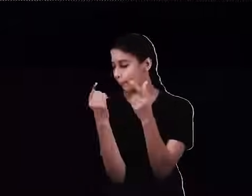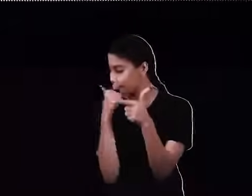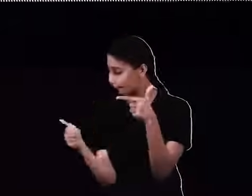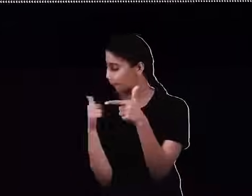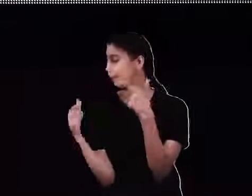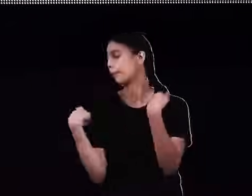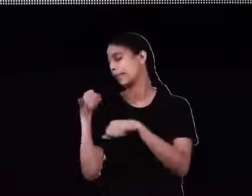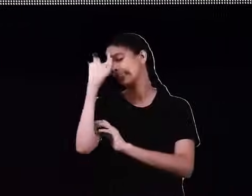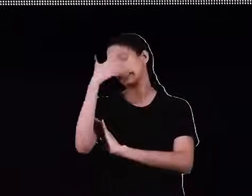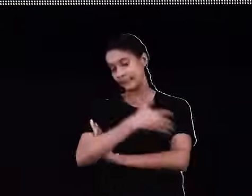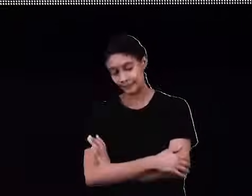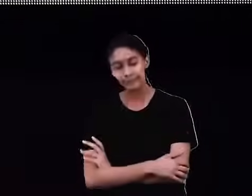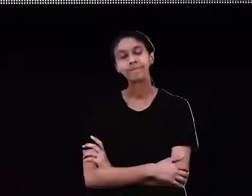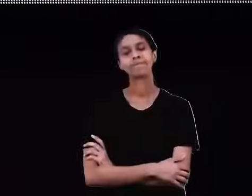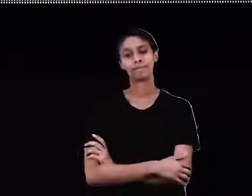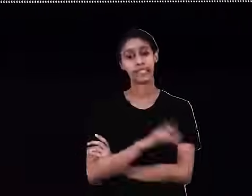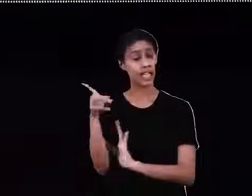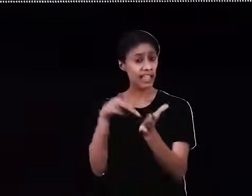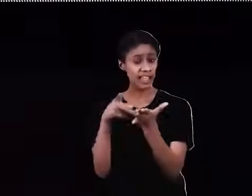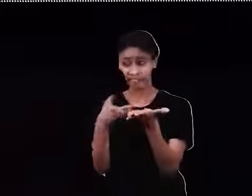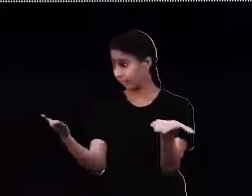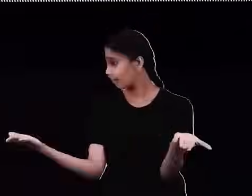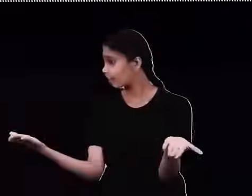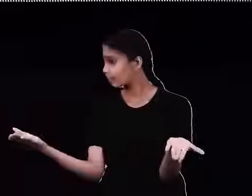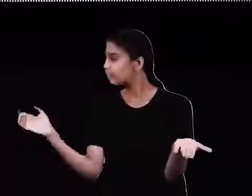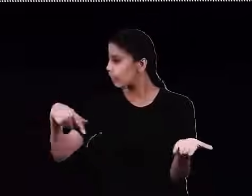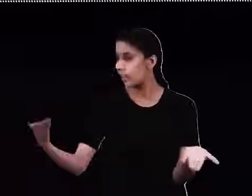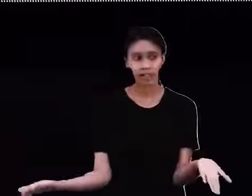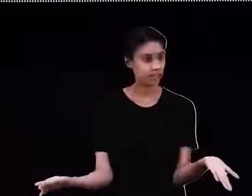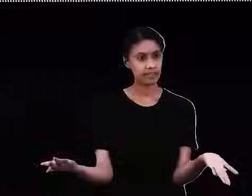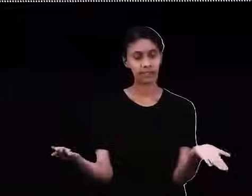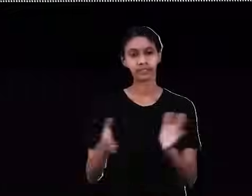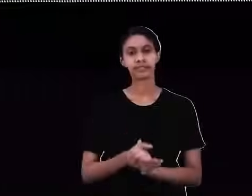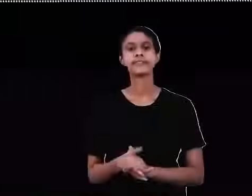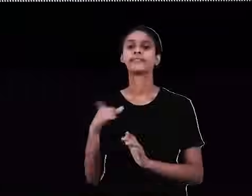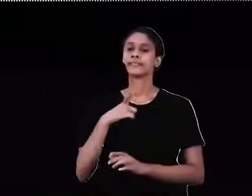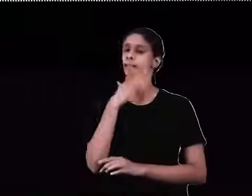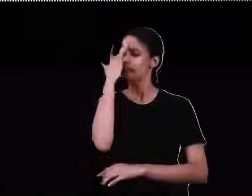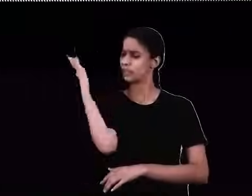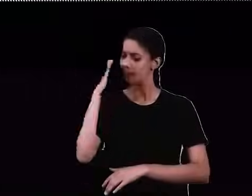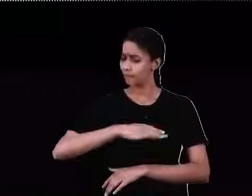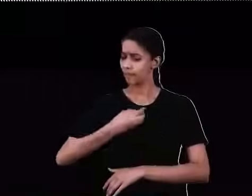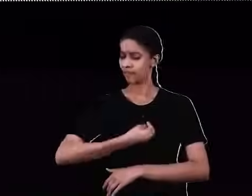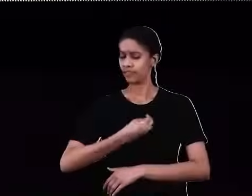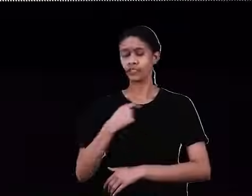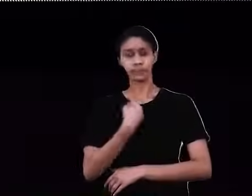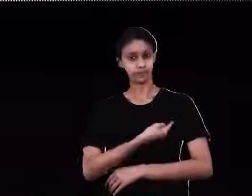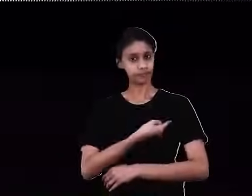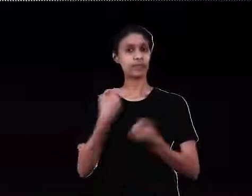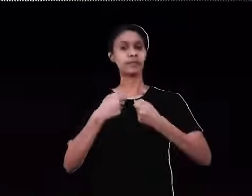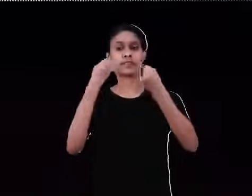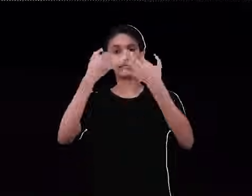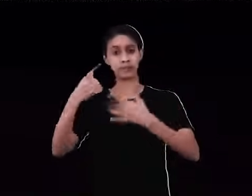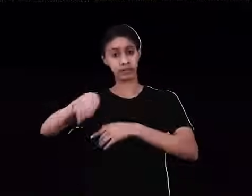lidar. É ou não é, minha gente? É não, minha gente? É, tem gente ruim na vida da gente. Eu preciso te dizer,